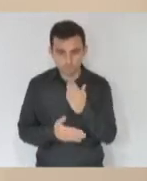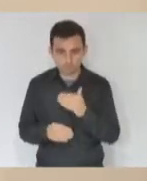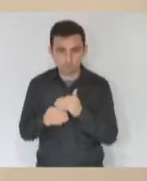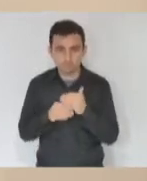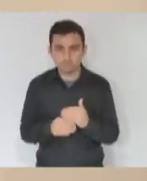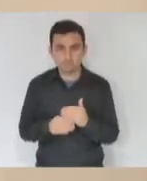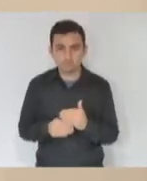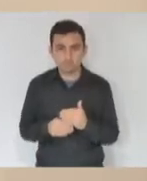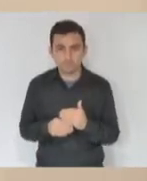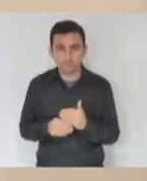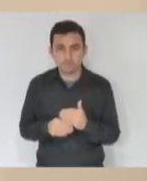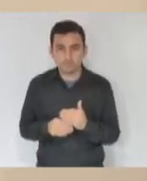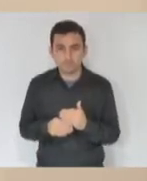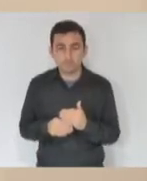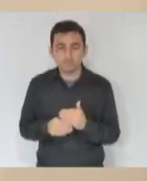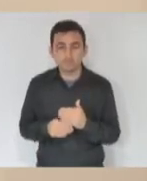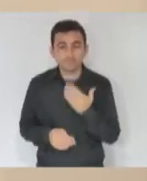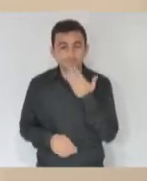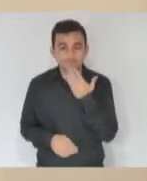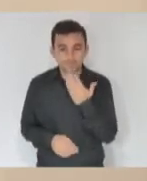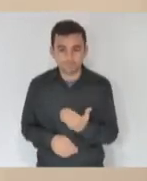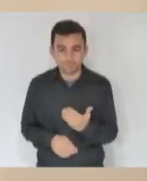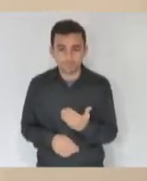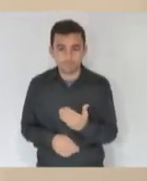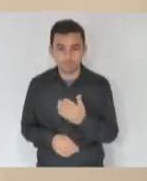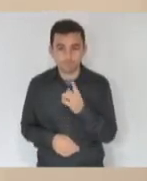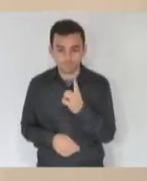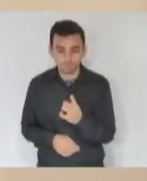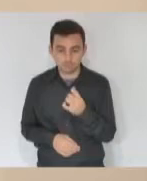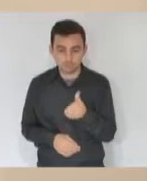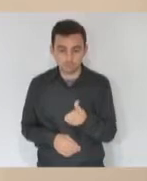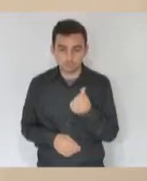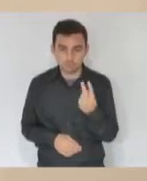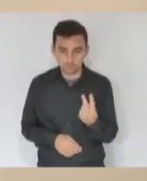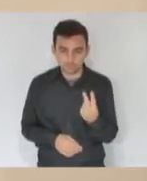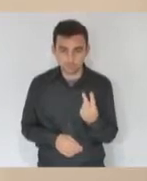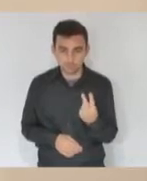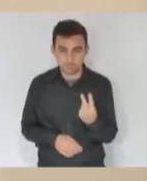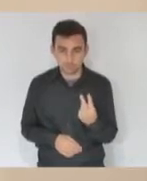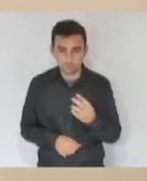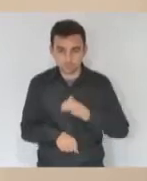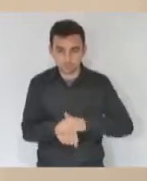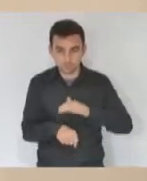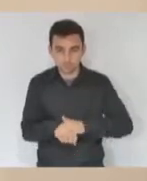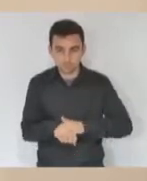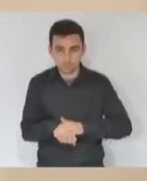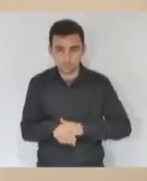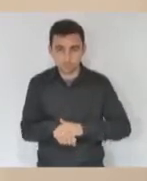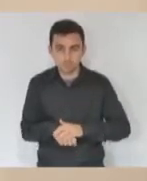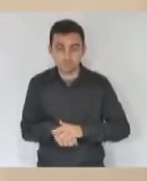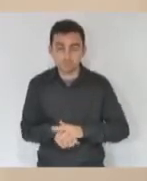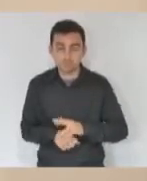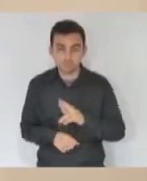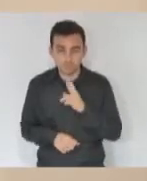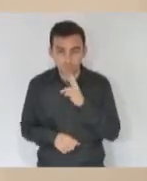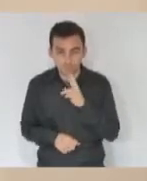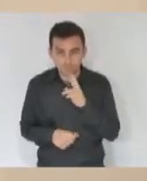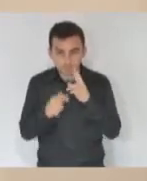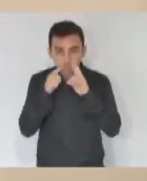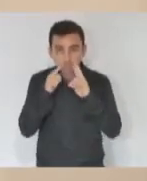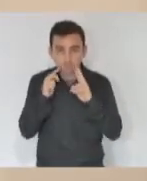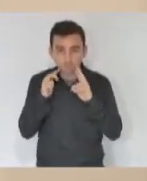por unanimidade. Requerimento 162, autor deputado Romildo Titon. A Comissão